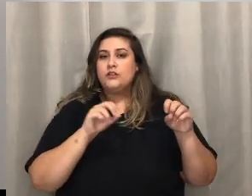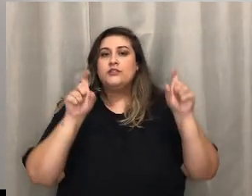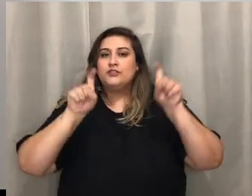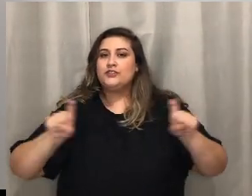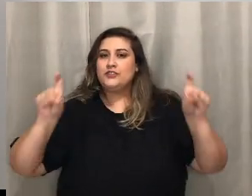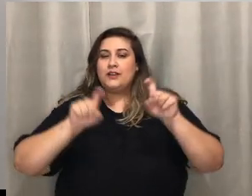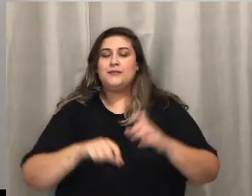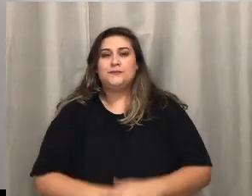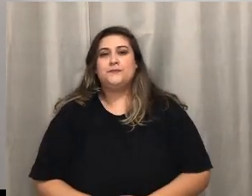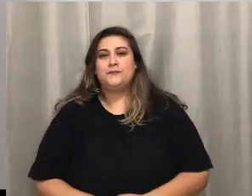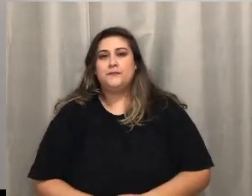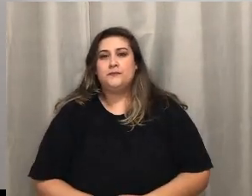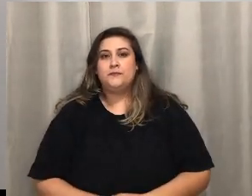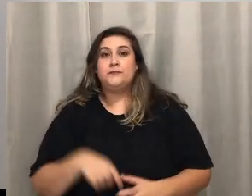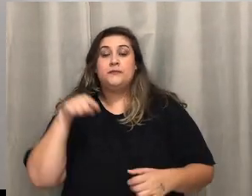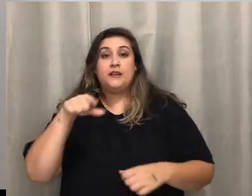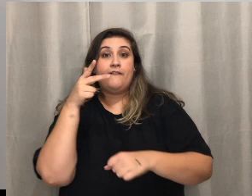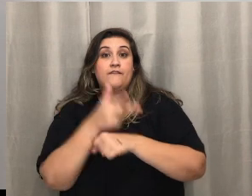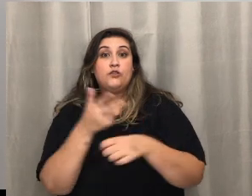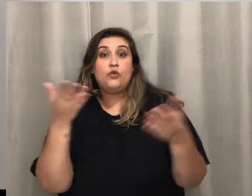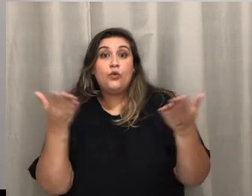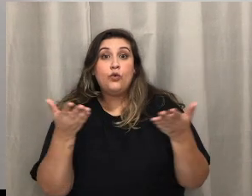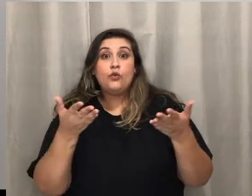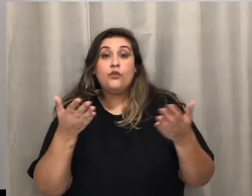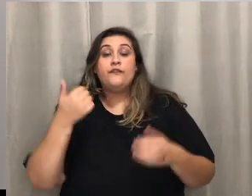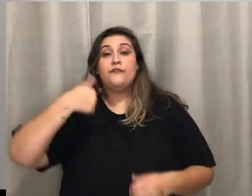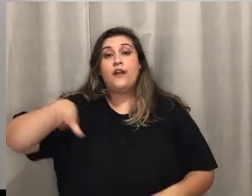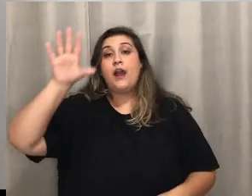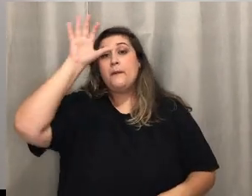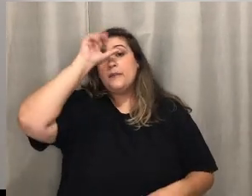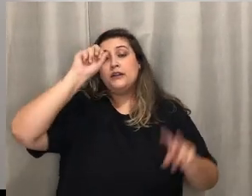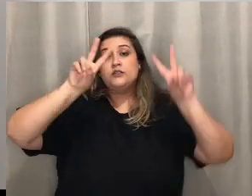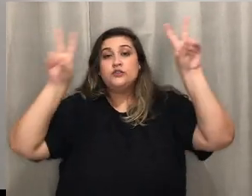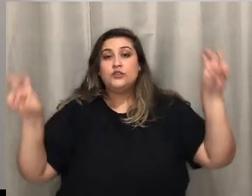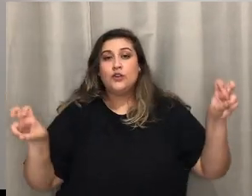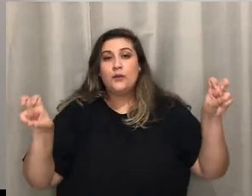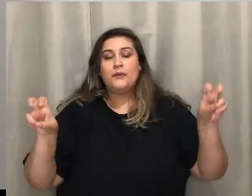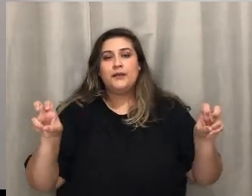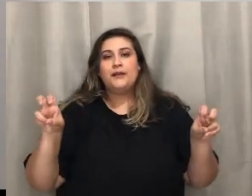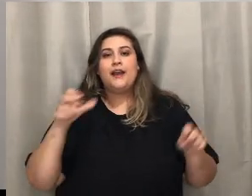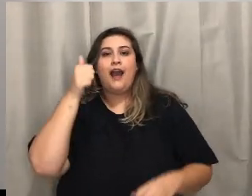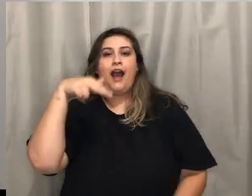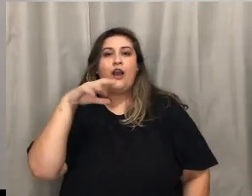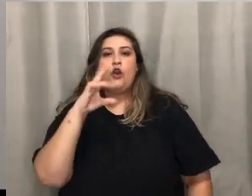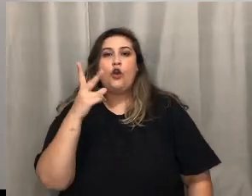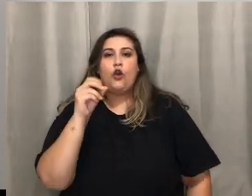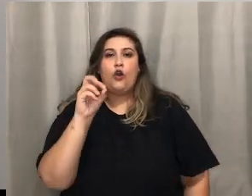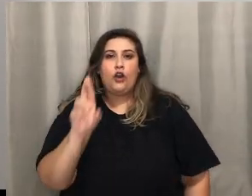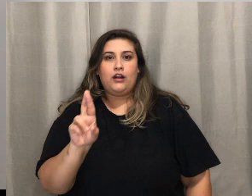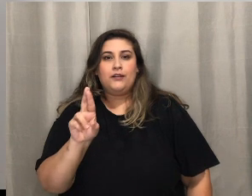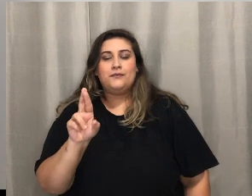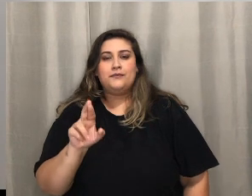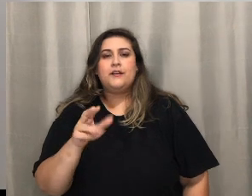e Digitais. E neste vídeo de hoje, nós vamos aprender sobre a plataforma Anchor, como